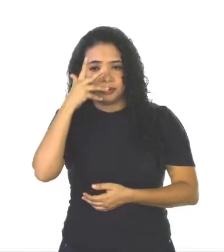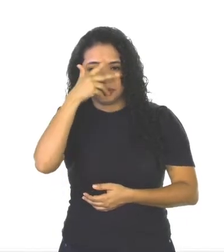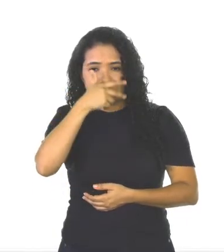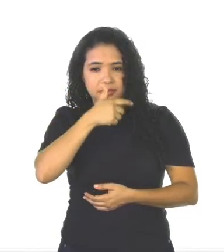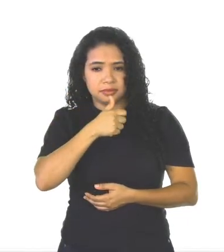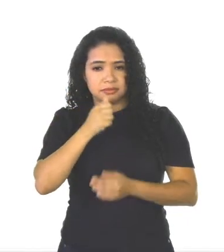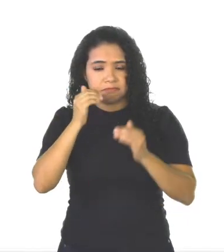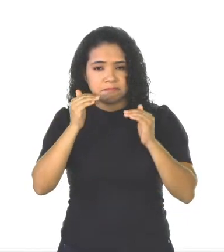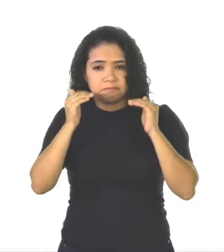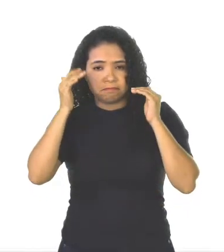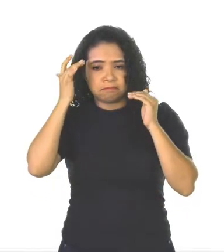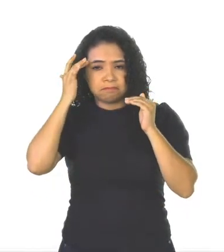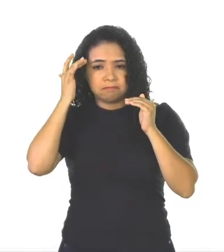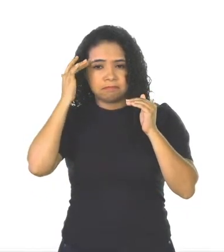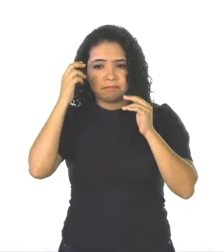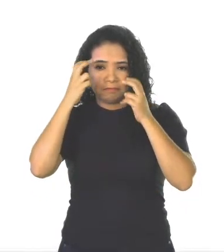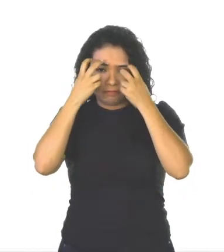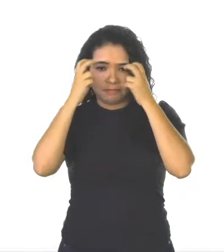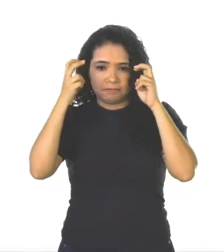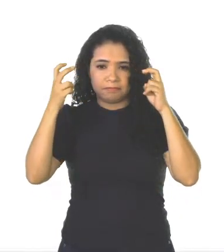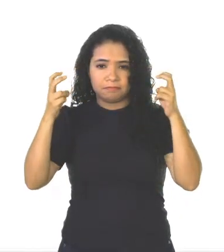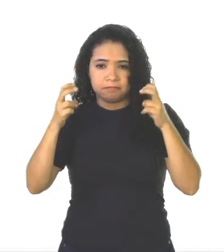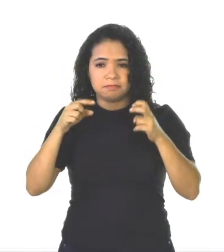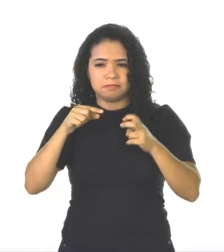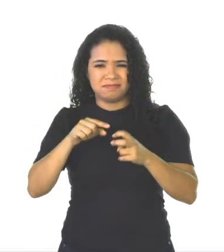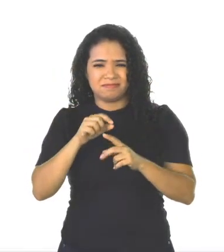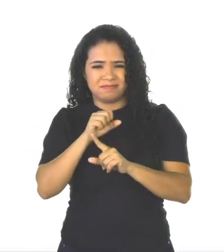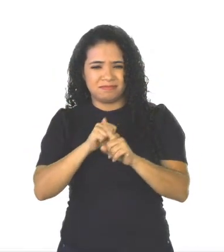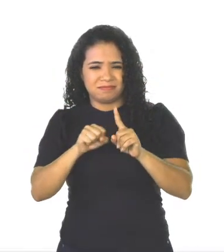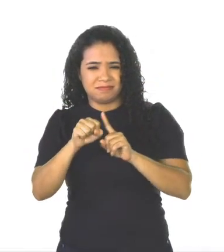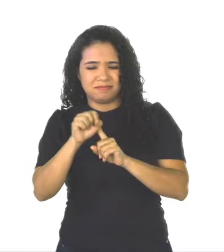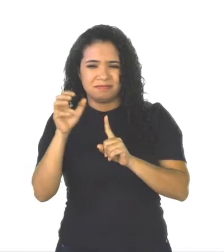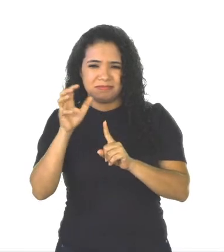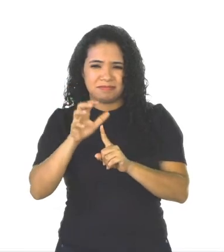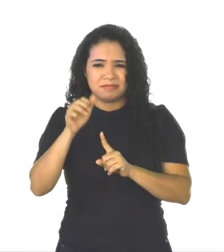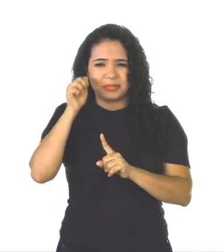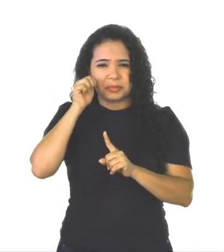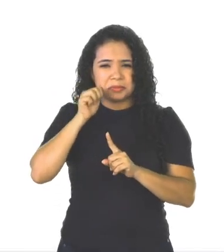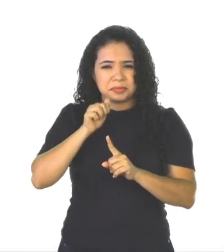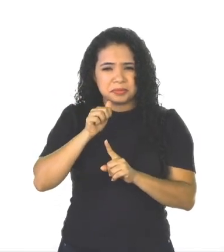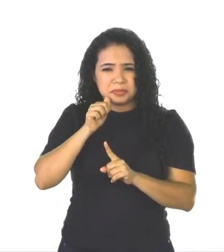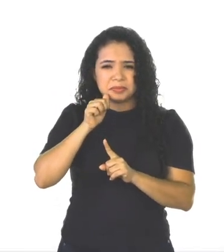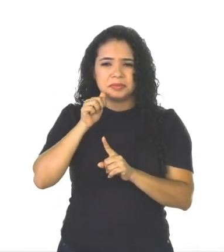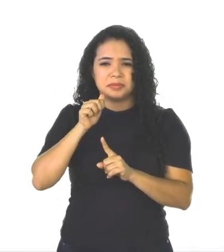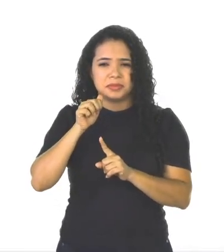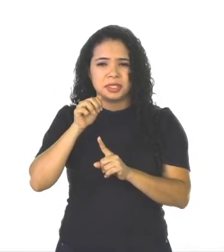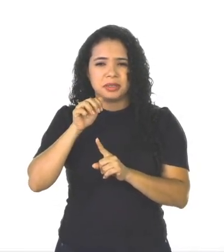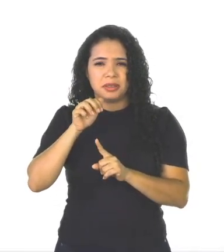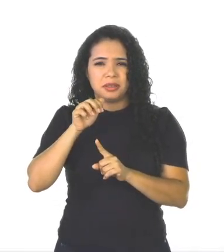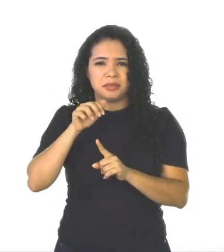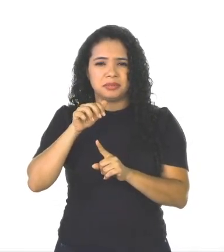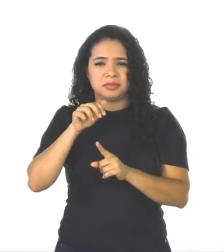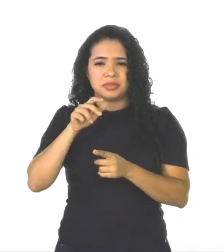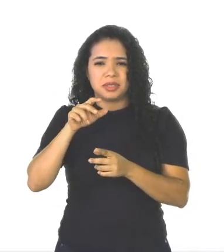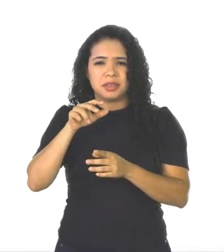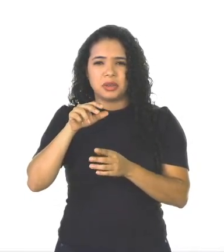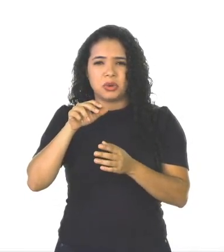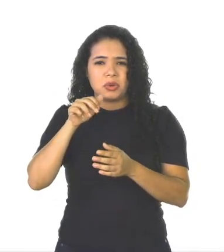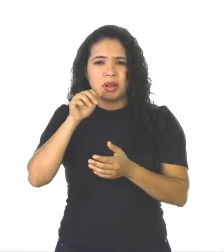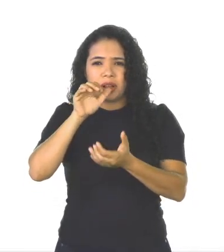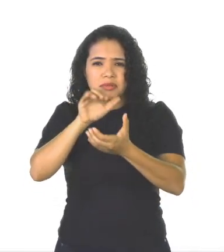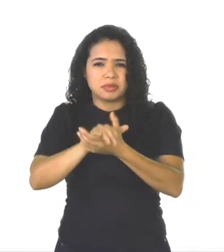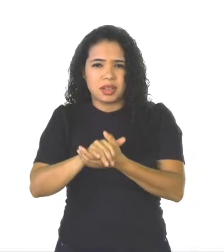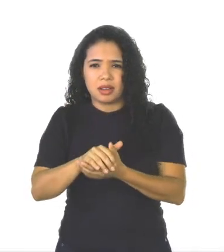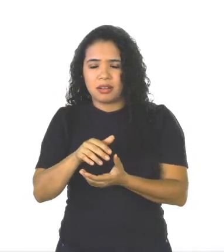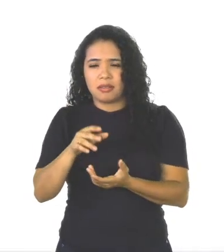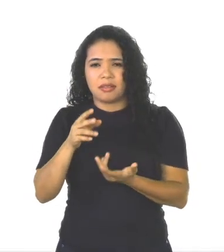inteligente. Ela é inconformada, né, com essa ordem social da mulher, né, de ter a mulher apenas para casar, da mulher ser